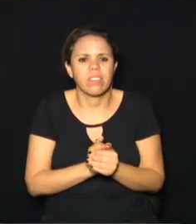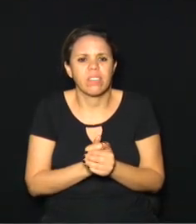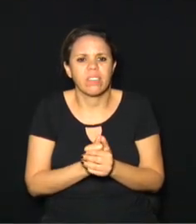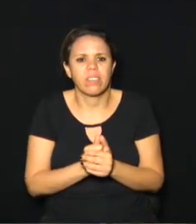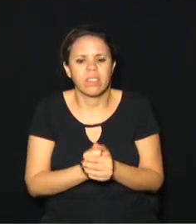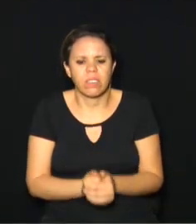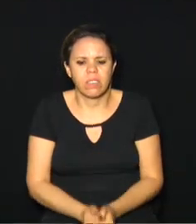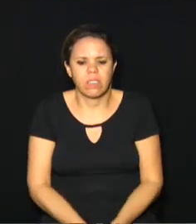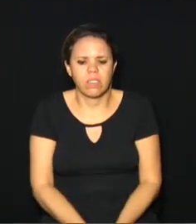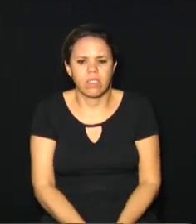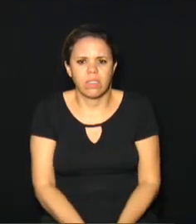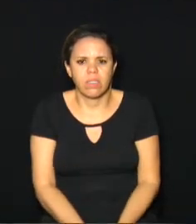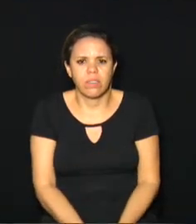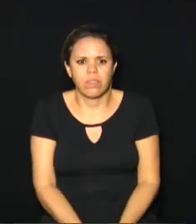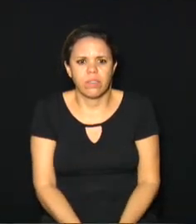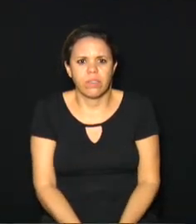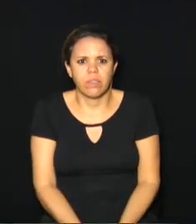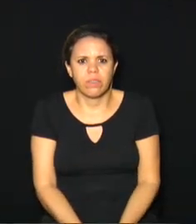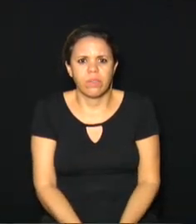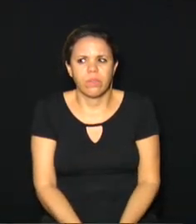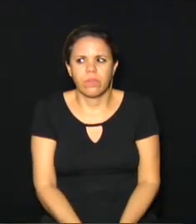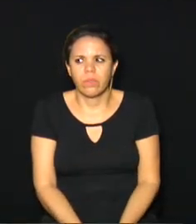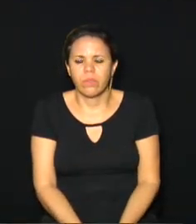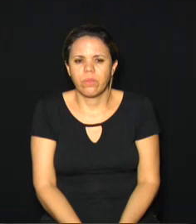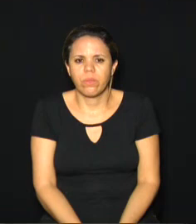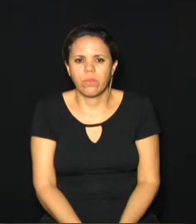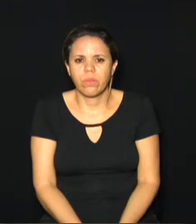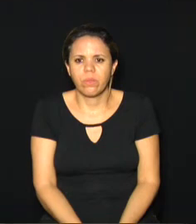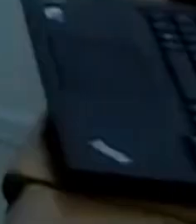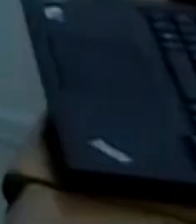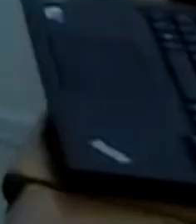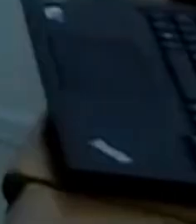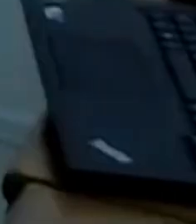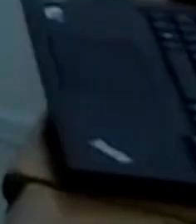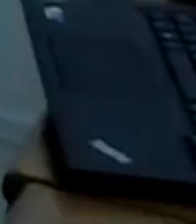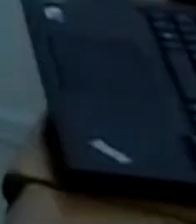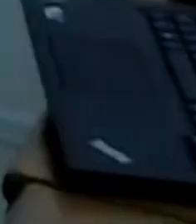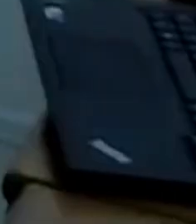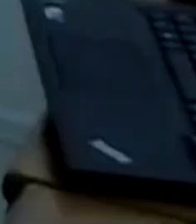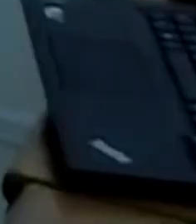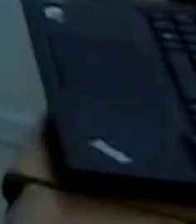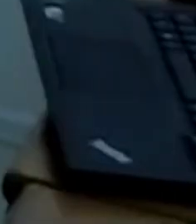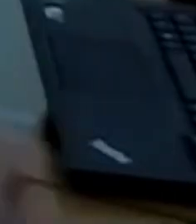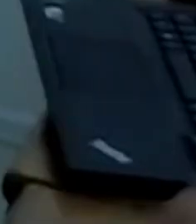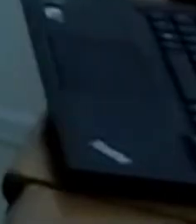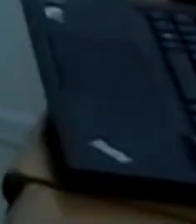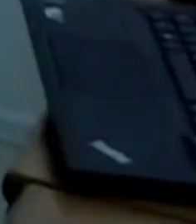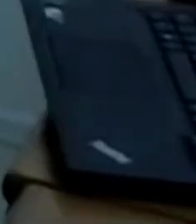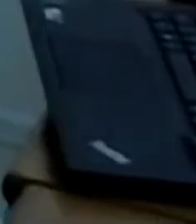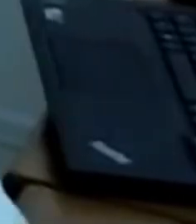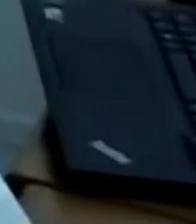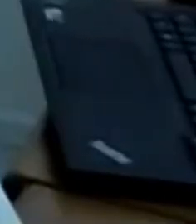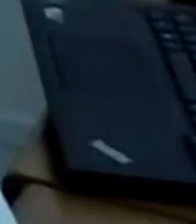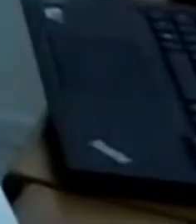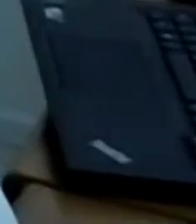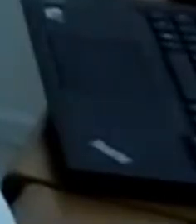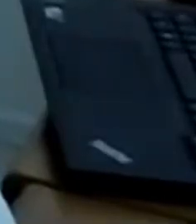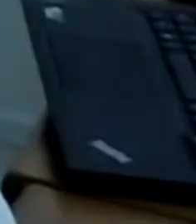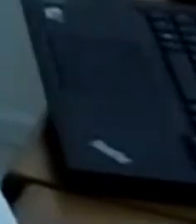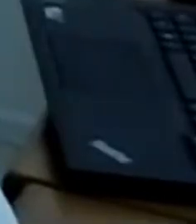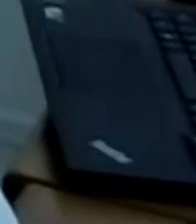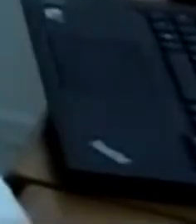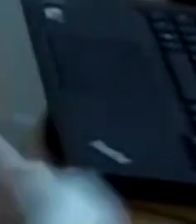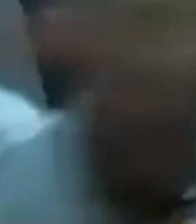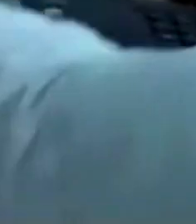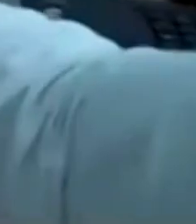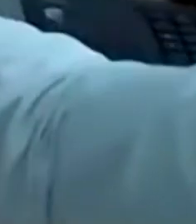a proteção maior tem que ser para o grupo de risco, realmente, porque a gente sabe, por pareceres médicos, né?